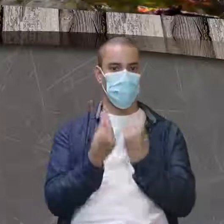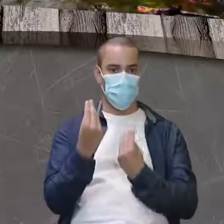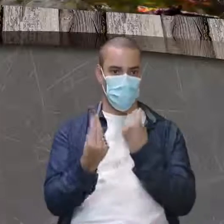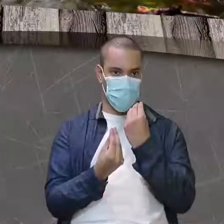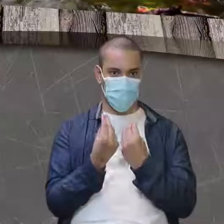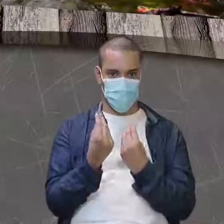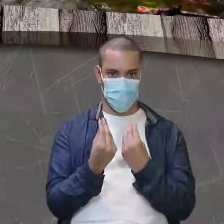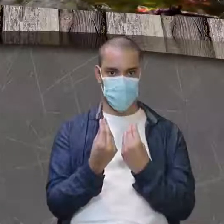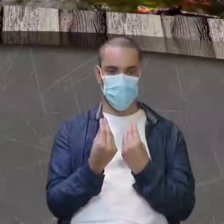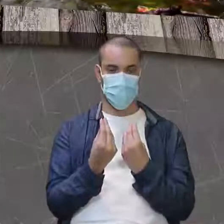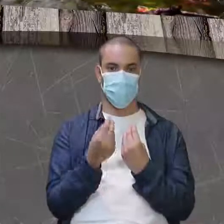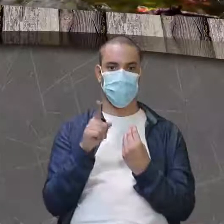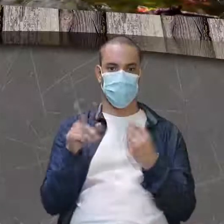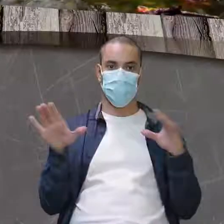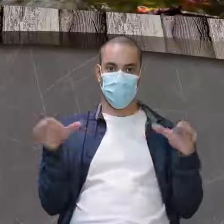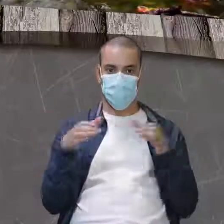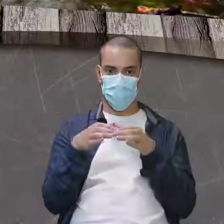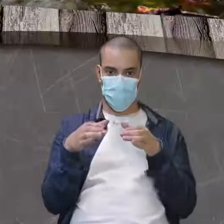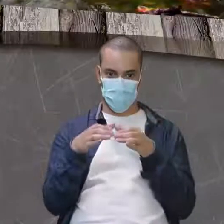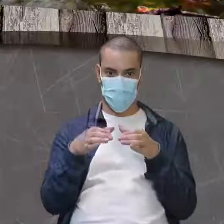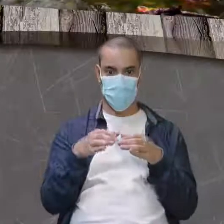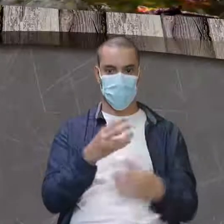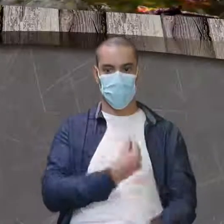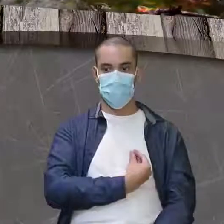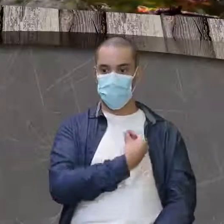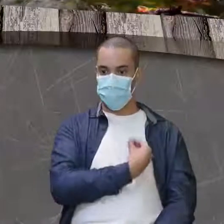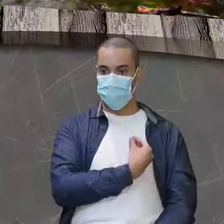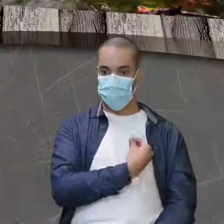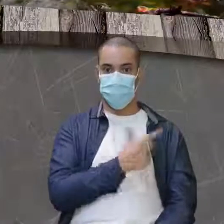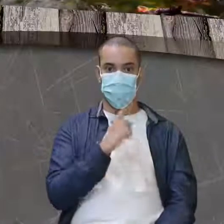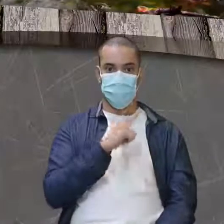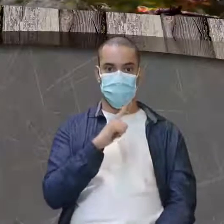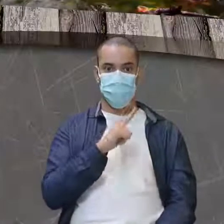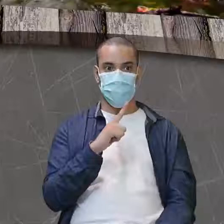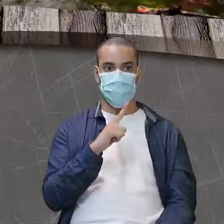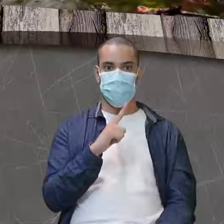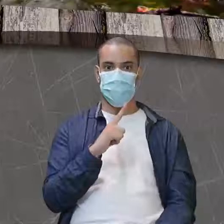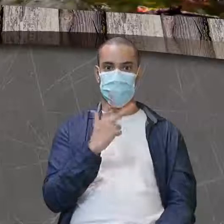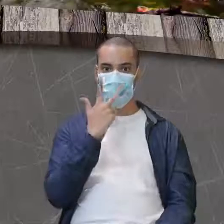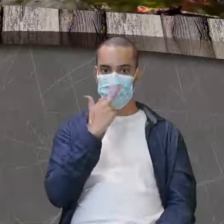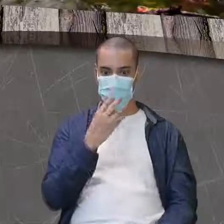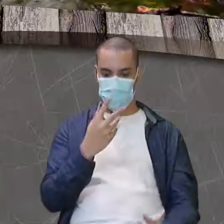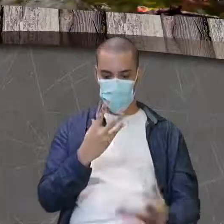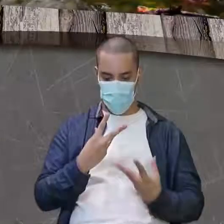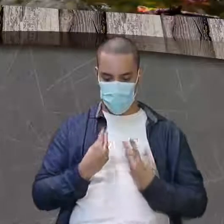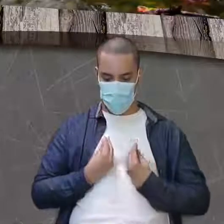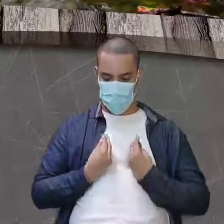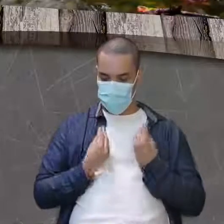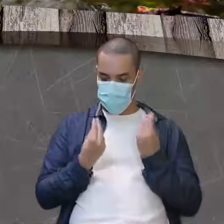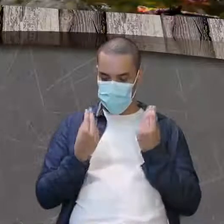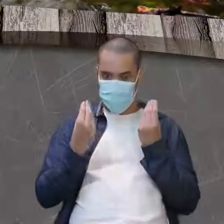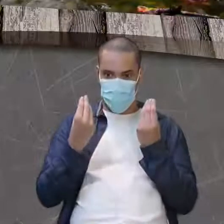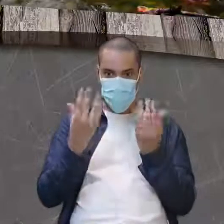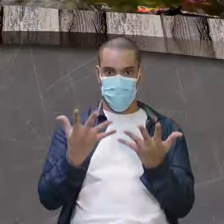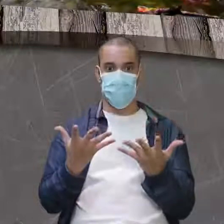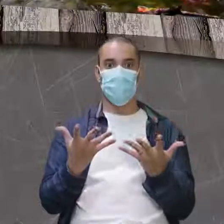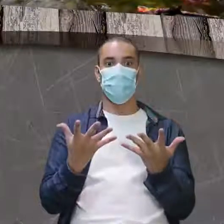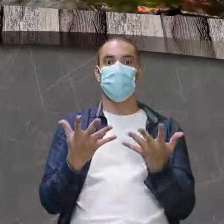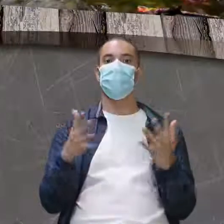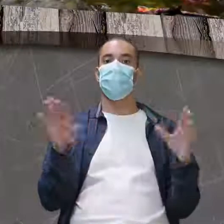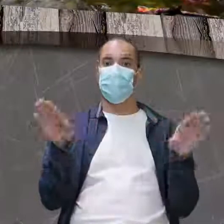que nesses grupos de seres vivos existe esse doar-se até a nível